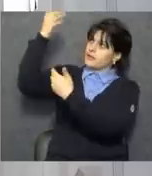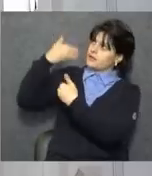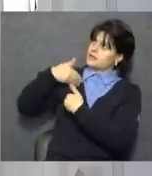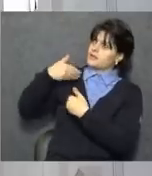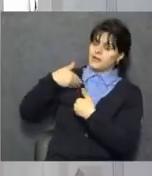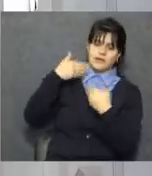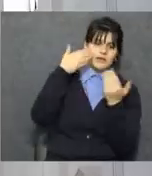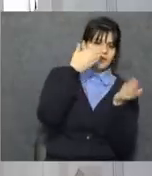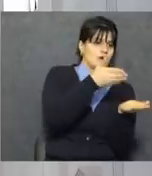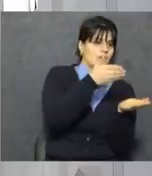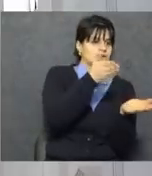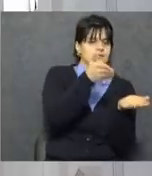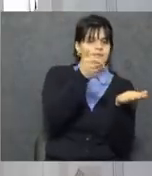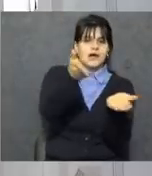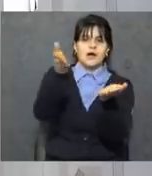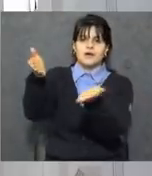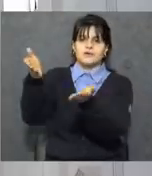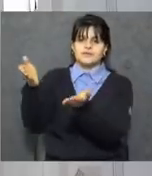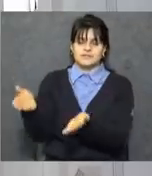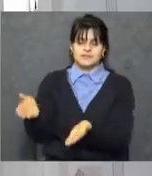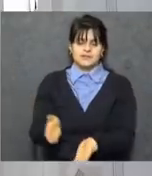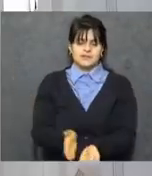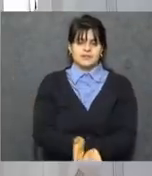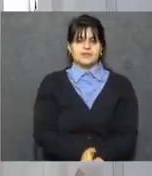vinde em nosso